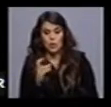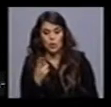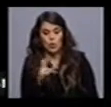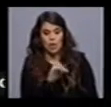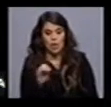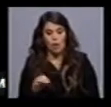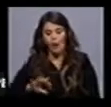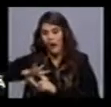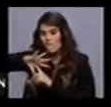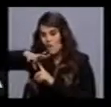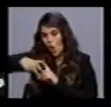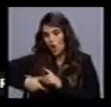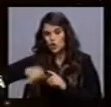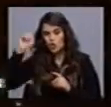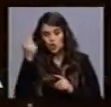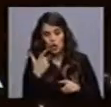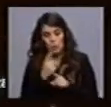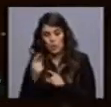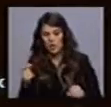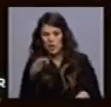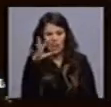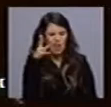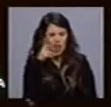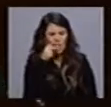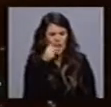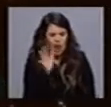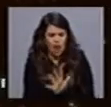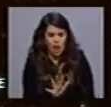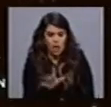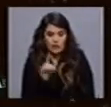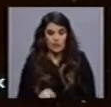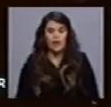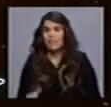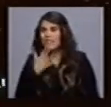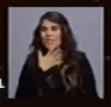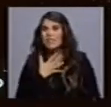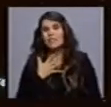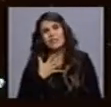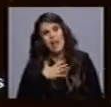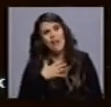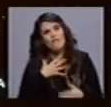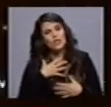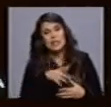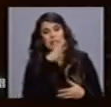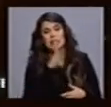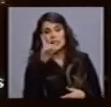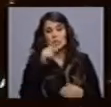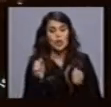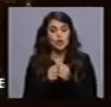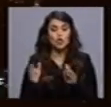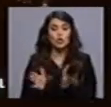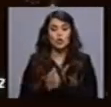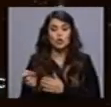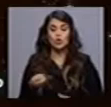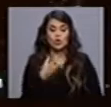que é assim, porque é uma estrela muito menos quente do que o nosso Sol. E, portanto, até se especula que todos estes planetas, estes 7 planetas,